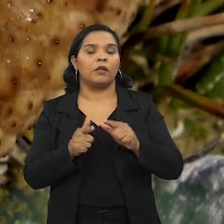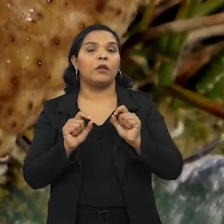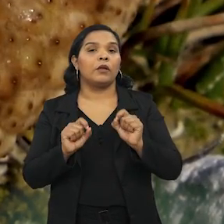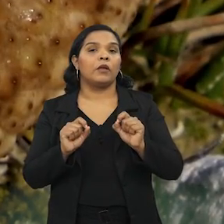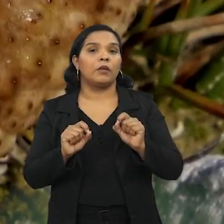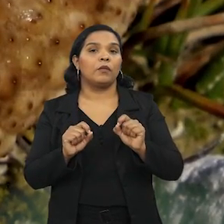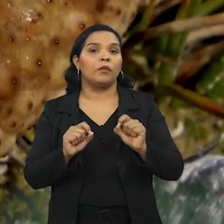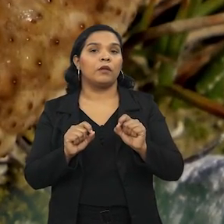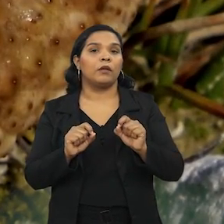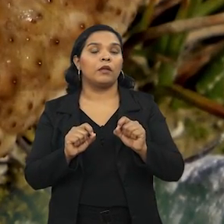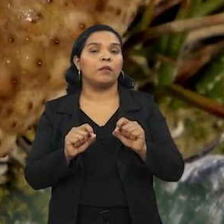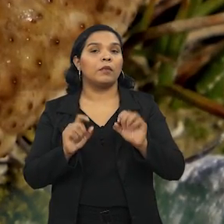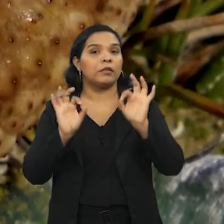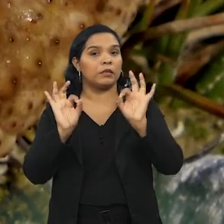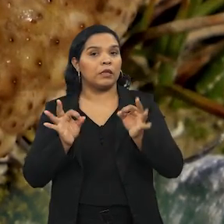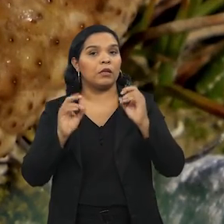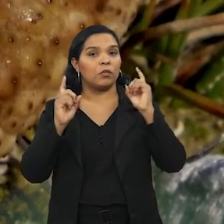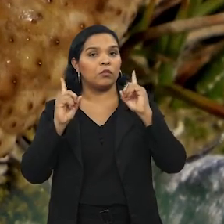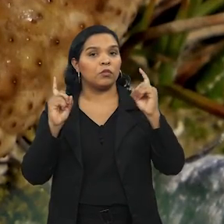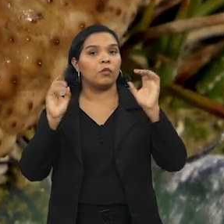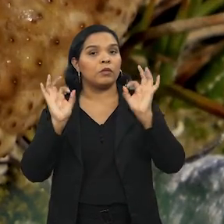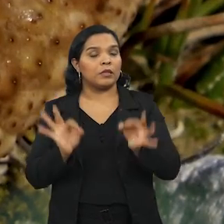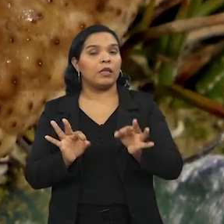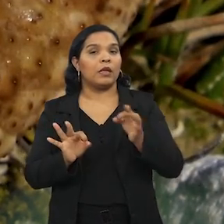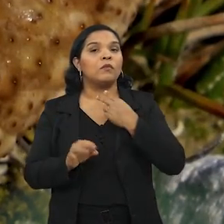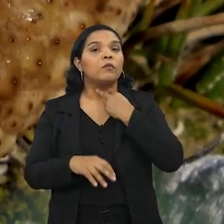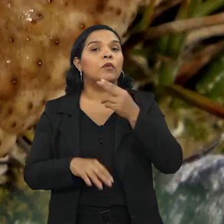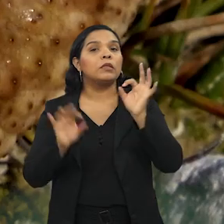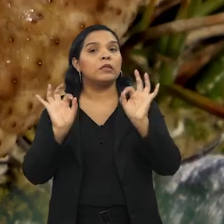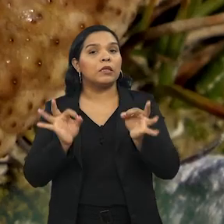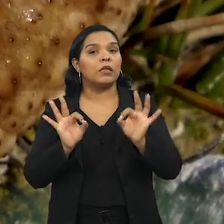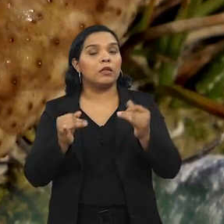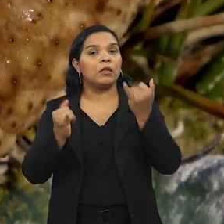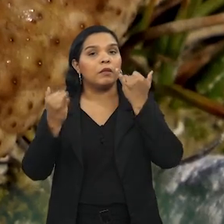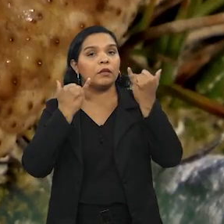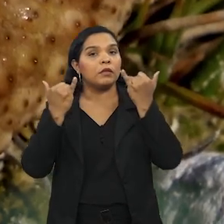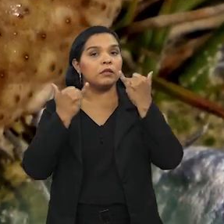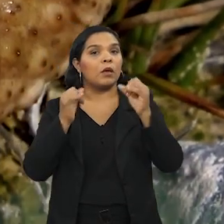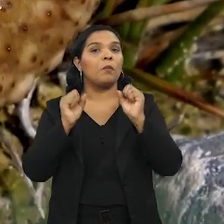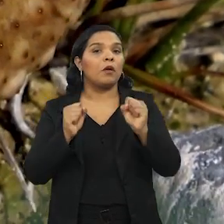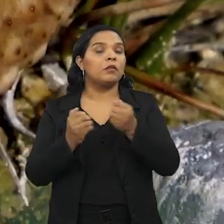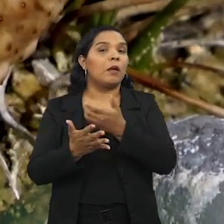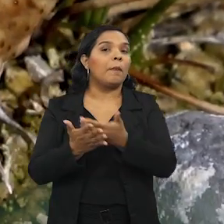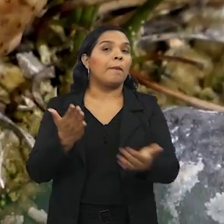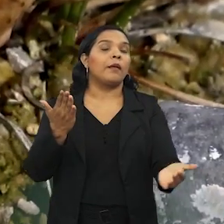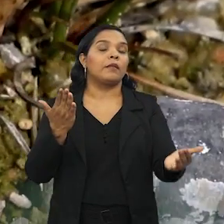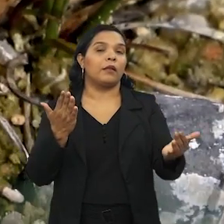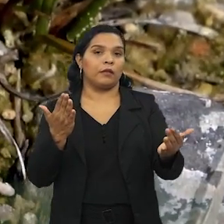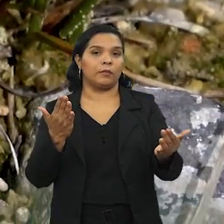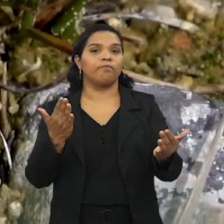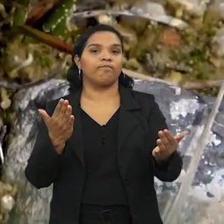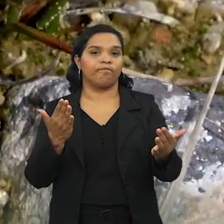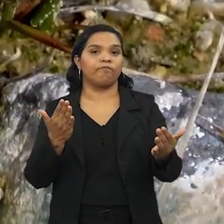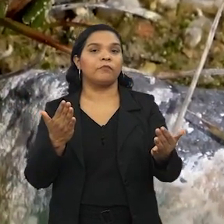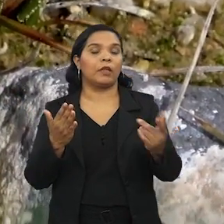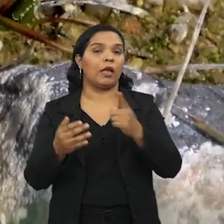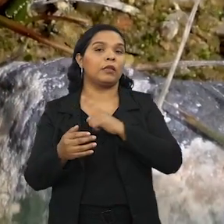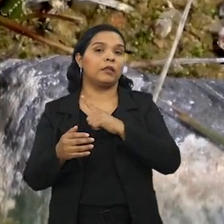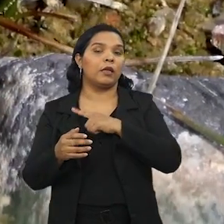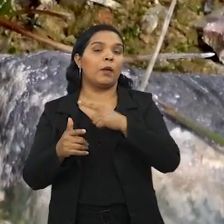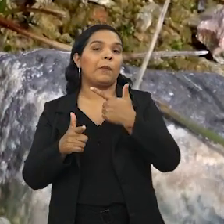era para ser enviado com uma determinada informação, ele pode se perder e acarretar